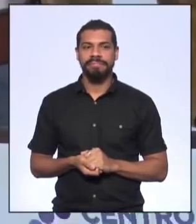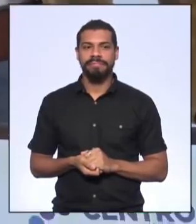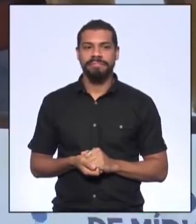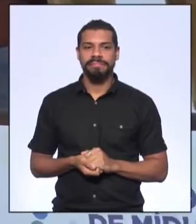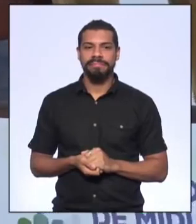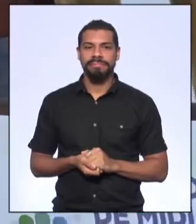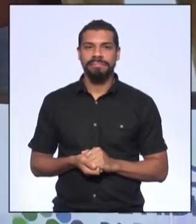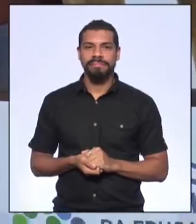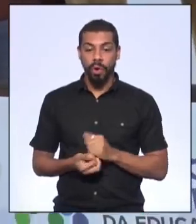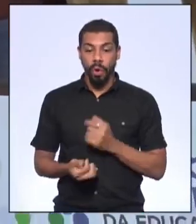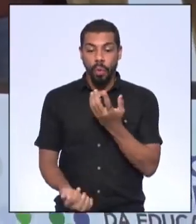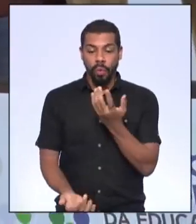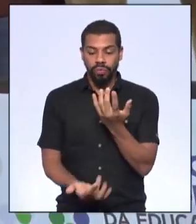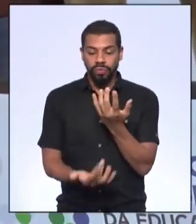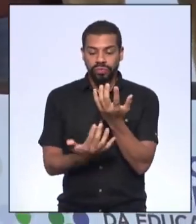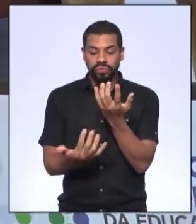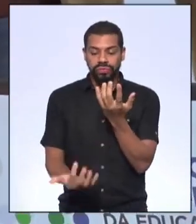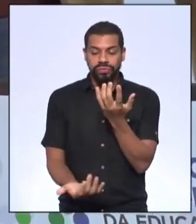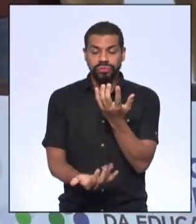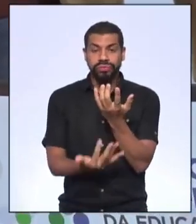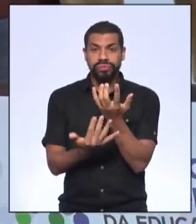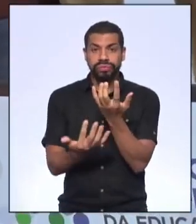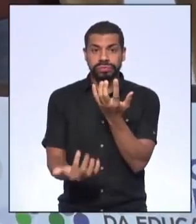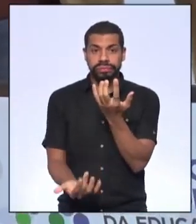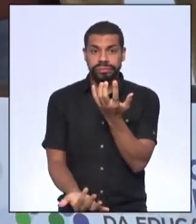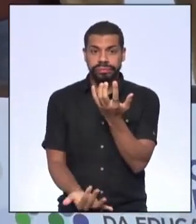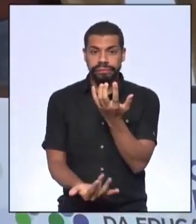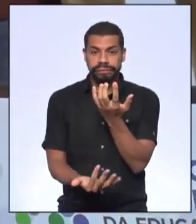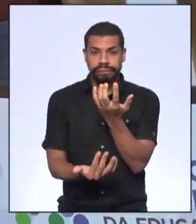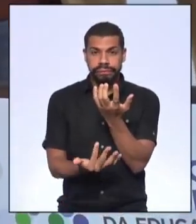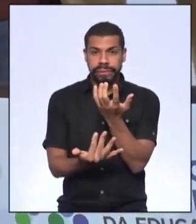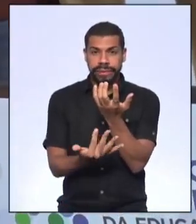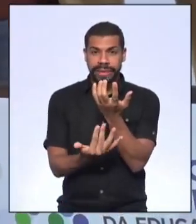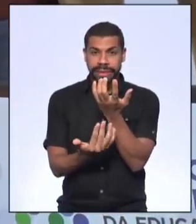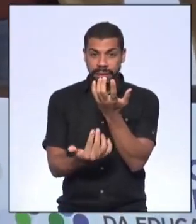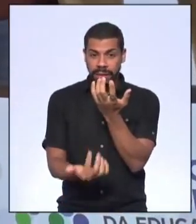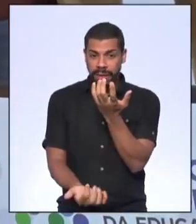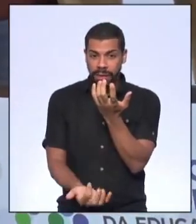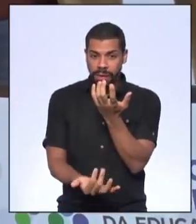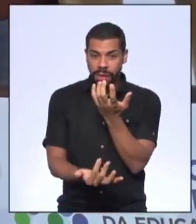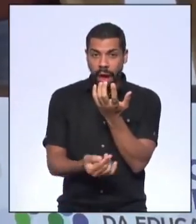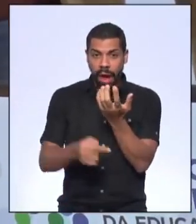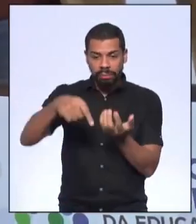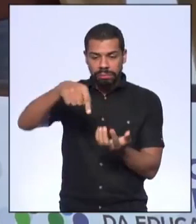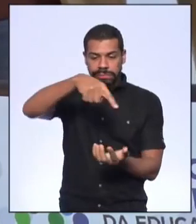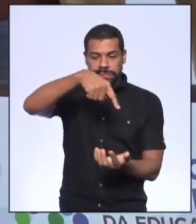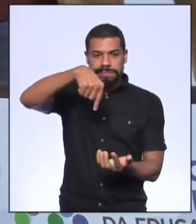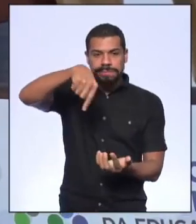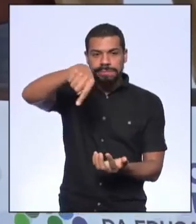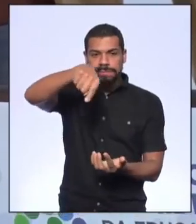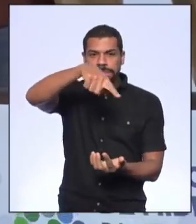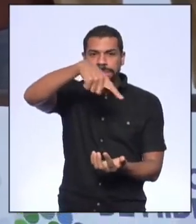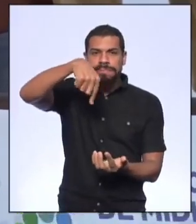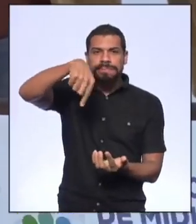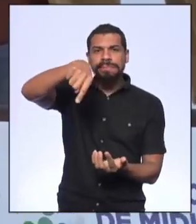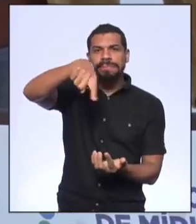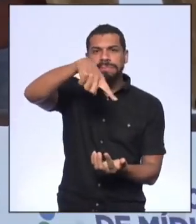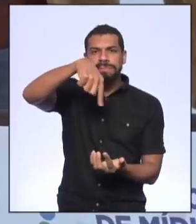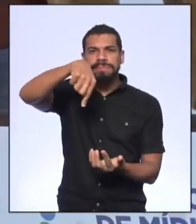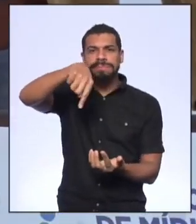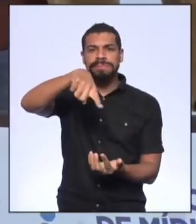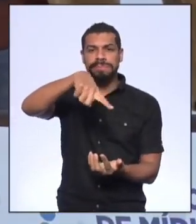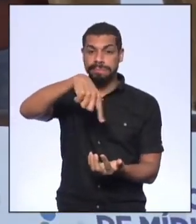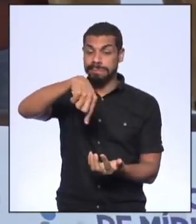ali aquece o ar em volta, esse ar aquecido vai subir, né? Diminui a densidade. E aí a interação do ar aqui com o